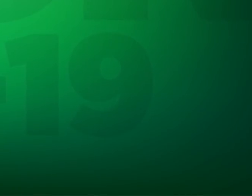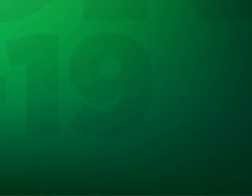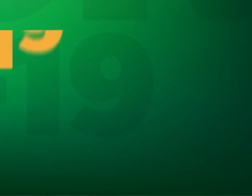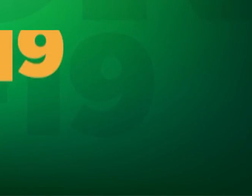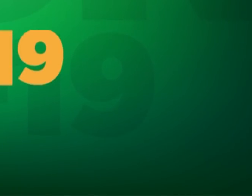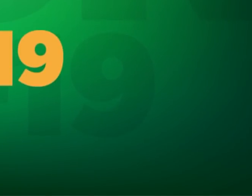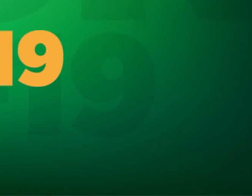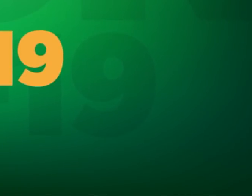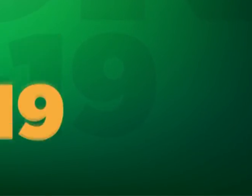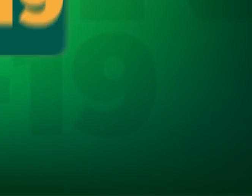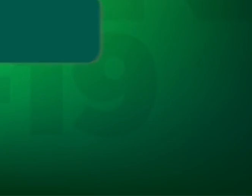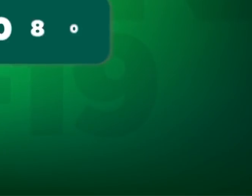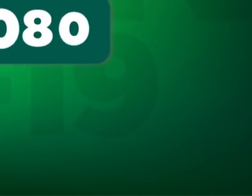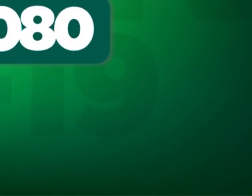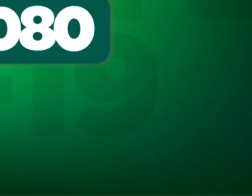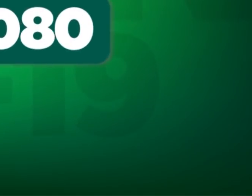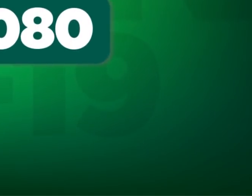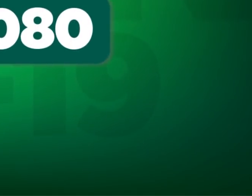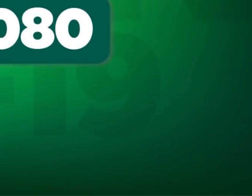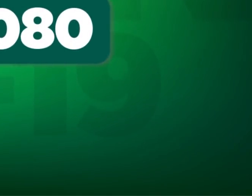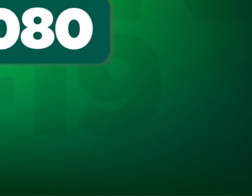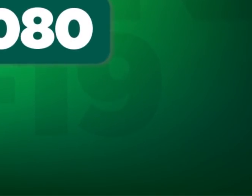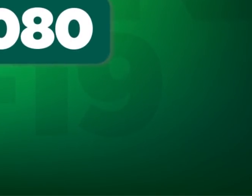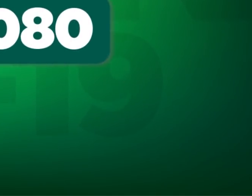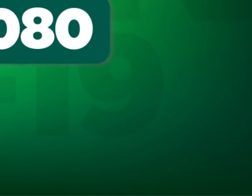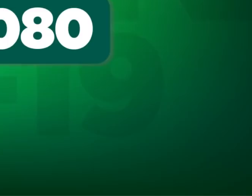Diz que Covid-19.